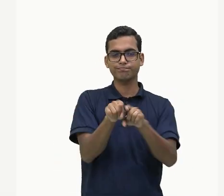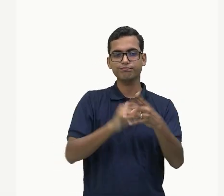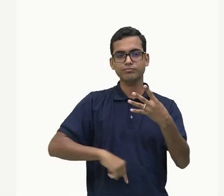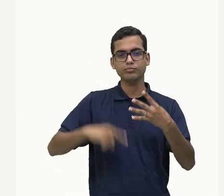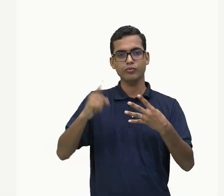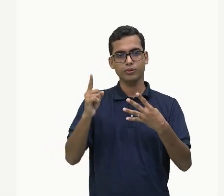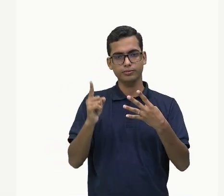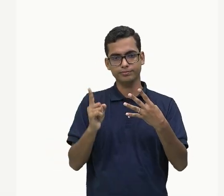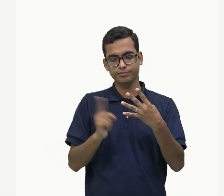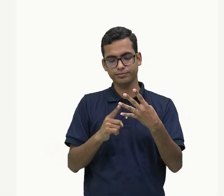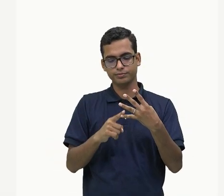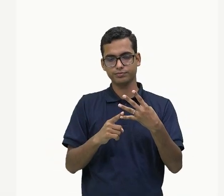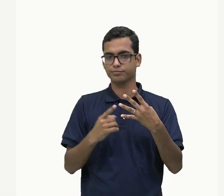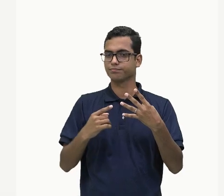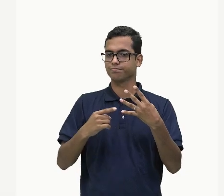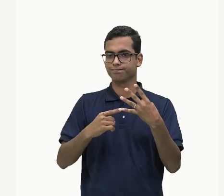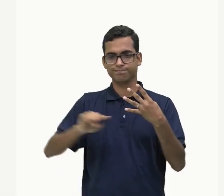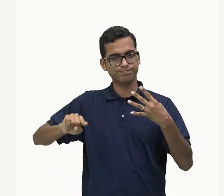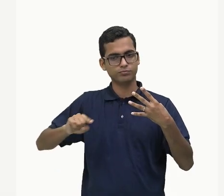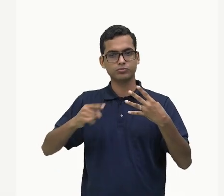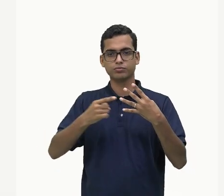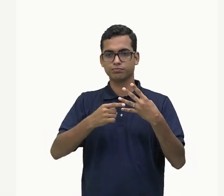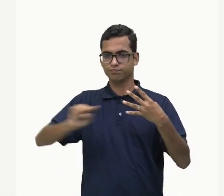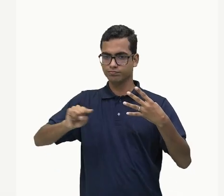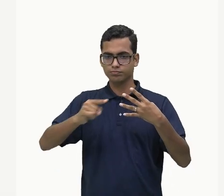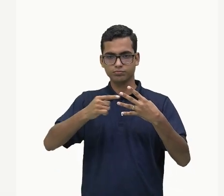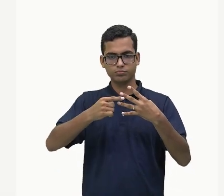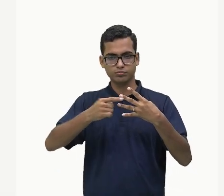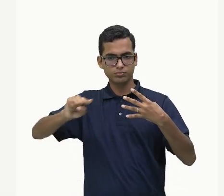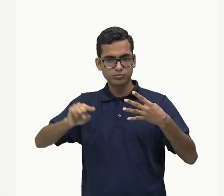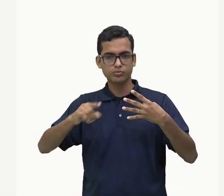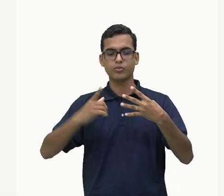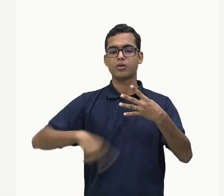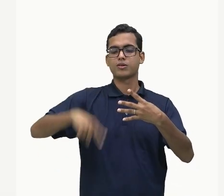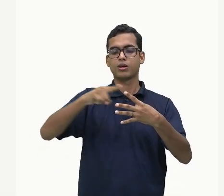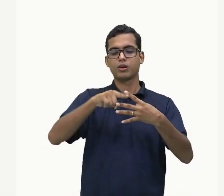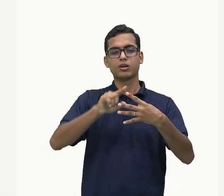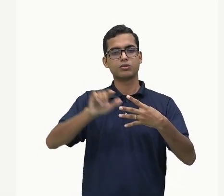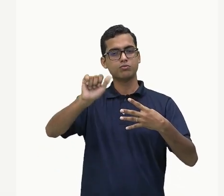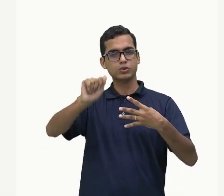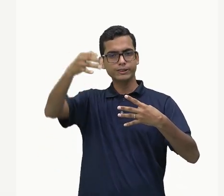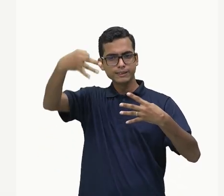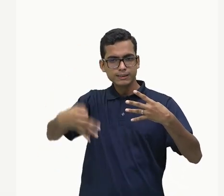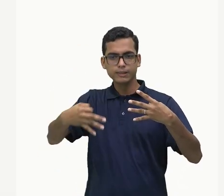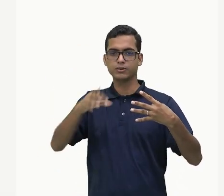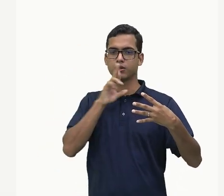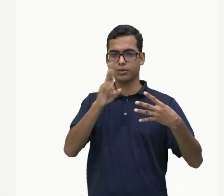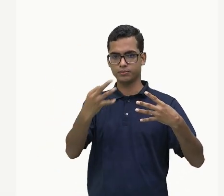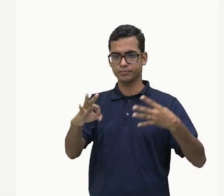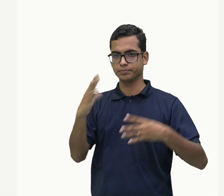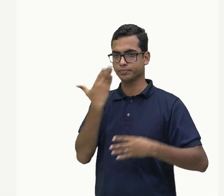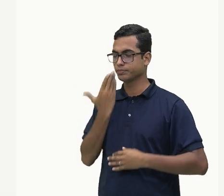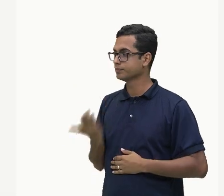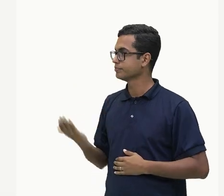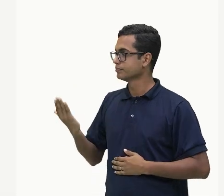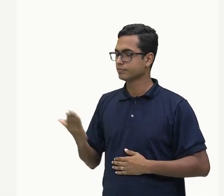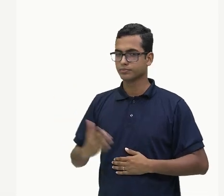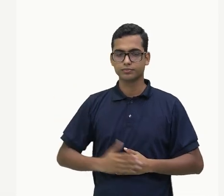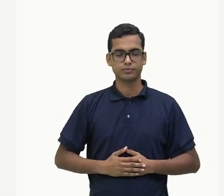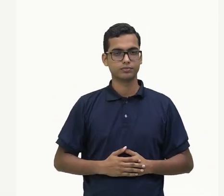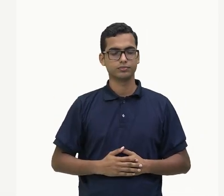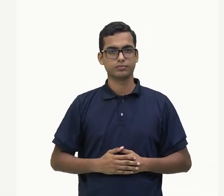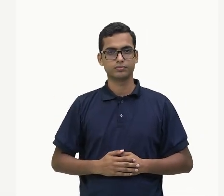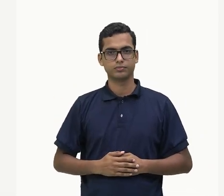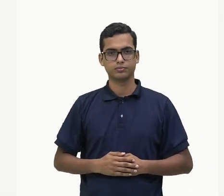embora, também não entraria aqui, não fecharia corretamente aí essa lacuna. Então, mais um exemplo